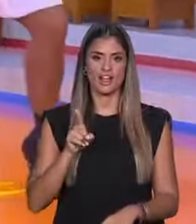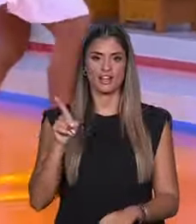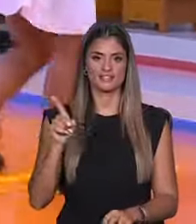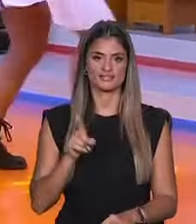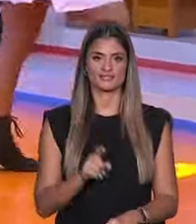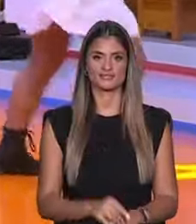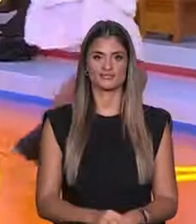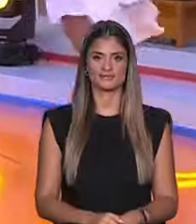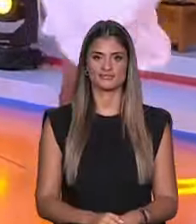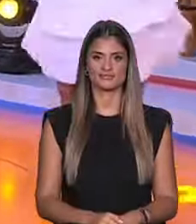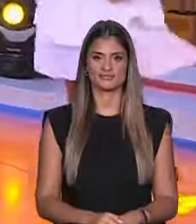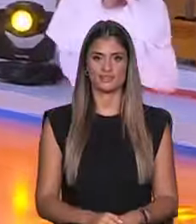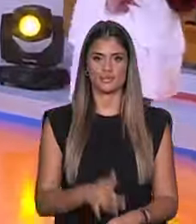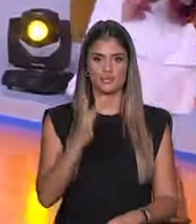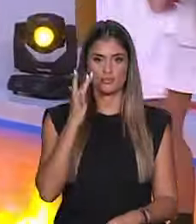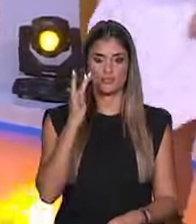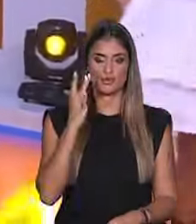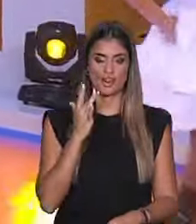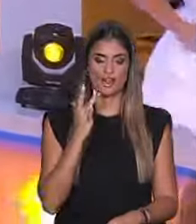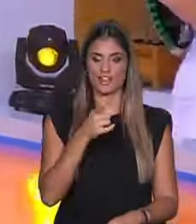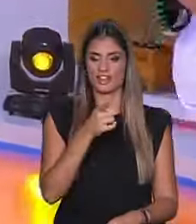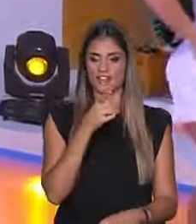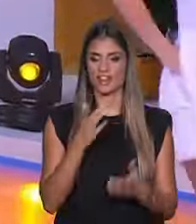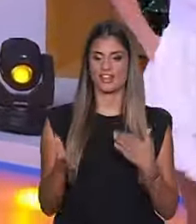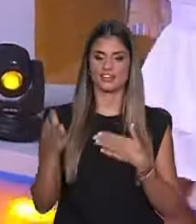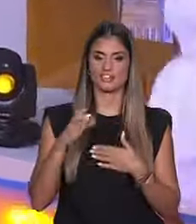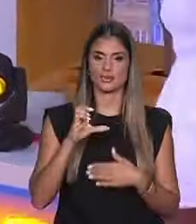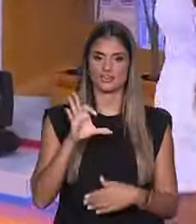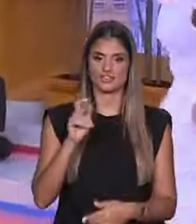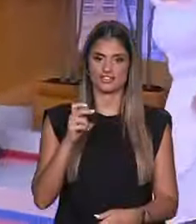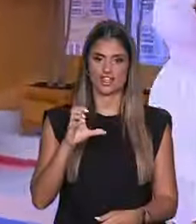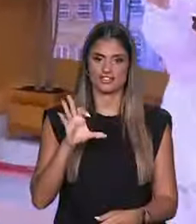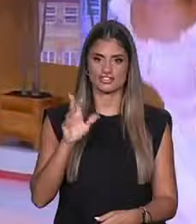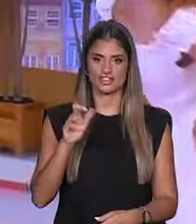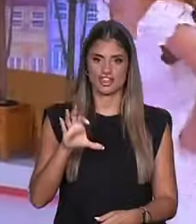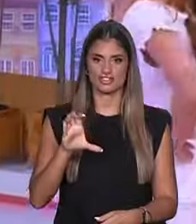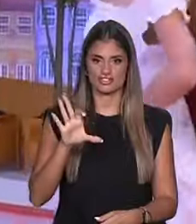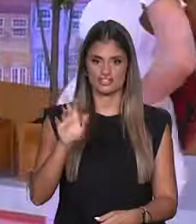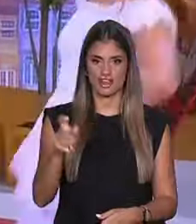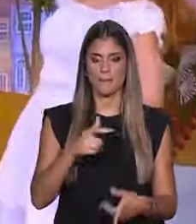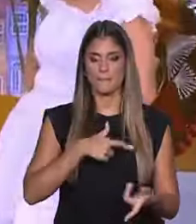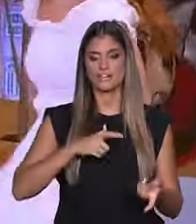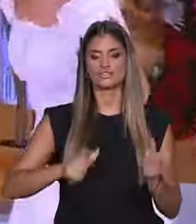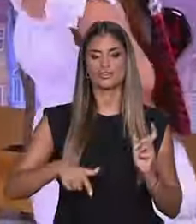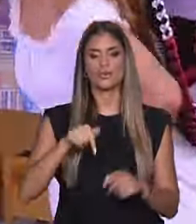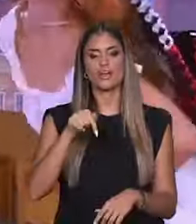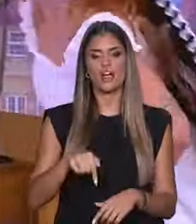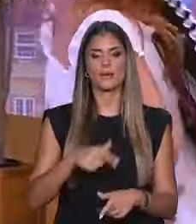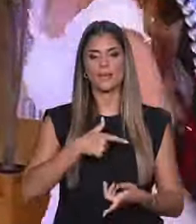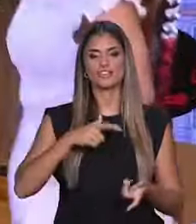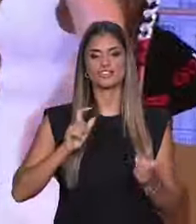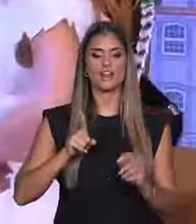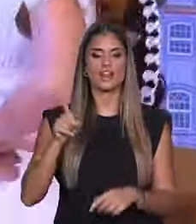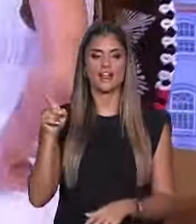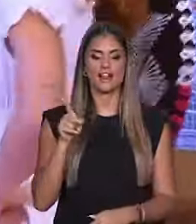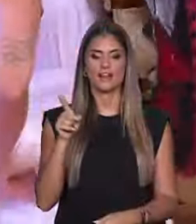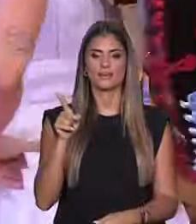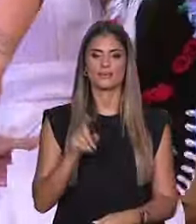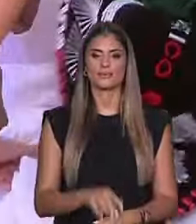lá, morena latina, dançou cha-cha-cha. México pra cá, México pra